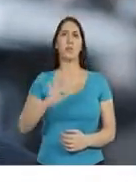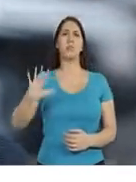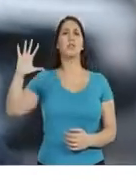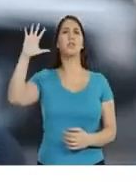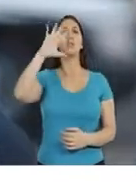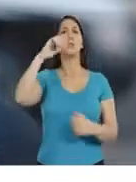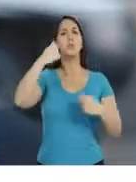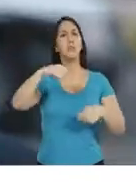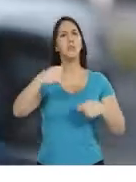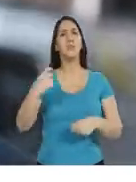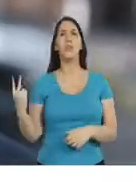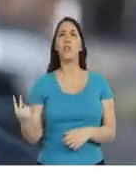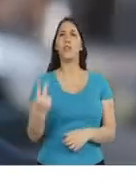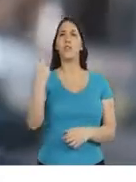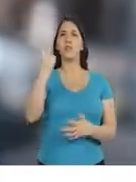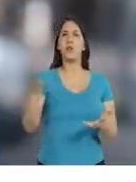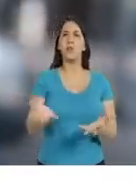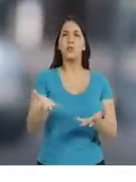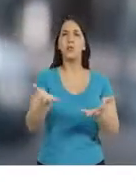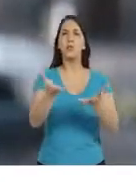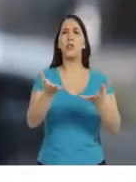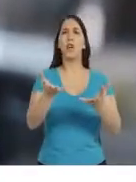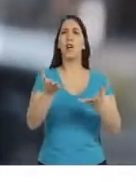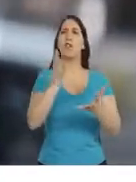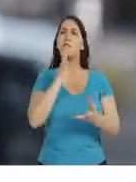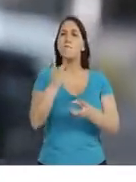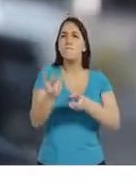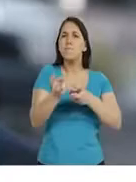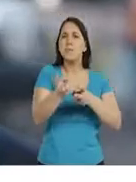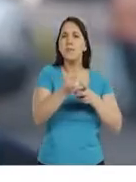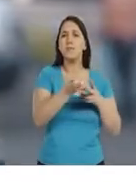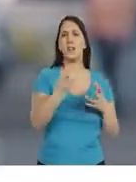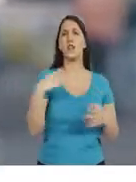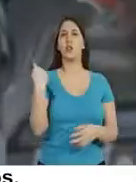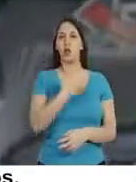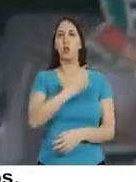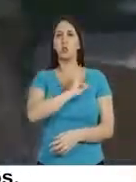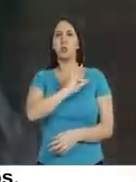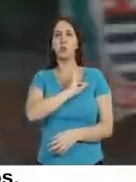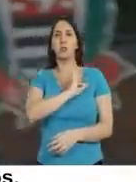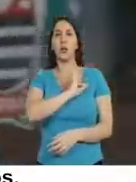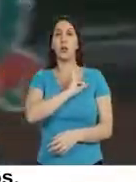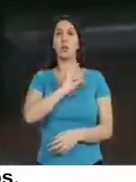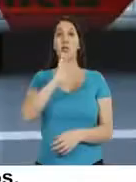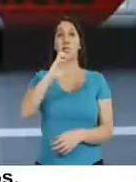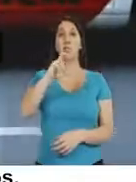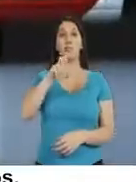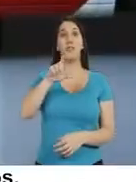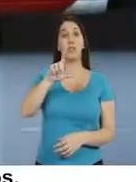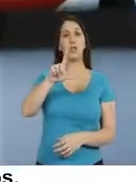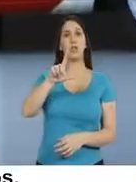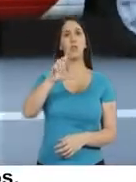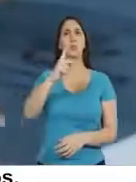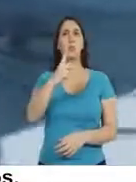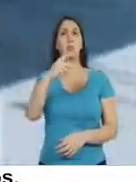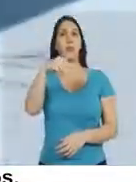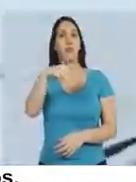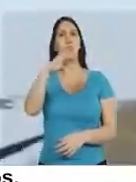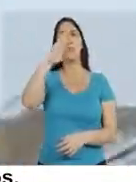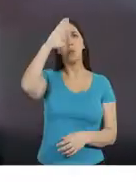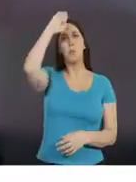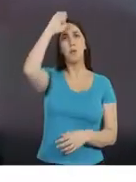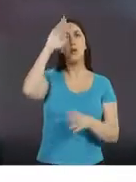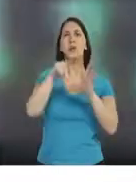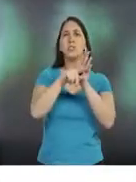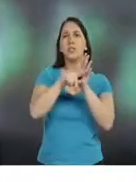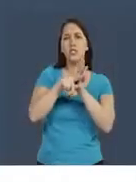Brasil. Precisamos valorizar, motivar e reconhecer ainda mais os nossos policiais. Polícia Civil, Polícia Militar, Corpo de